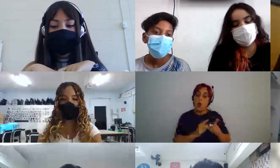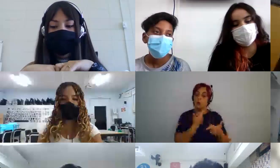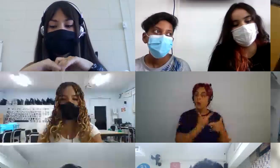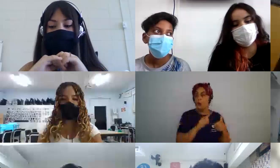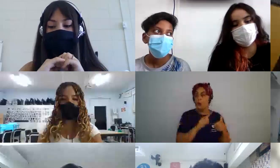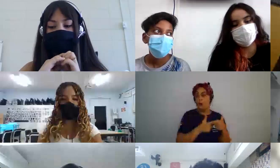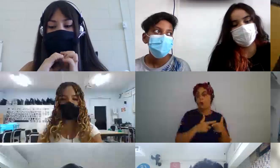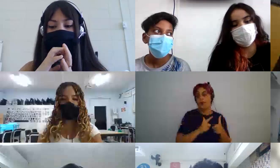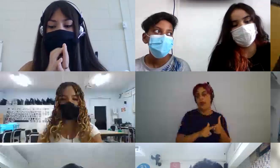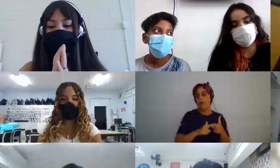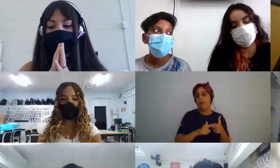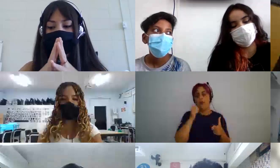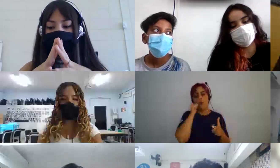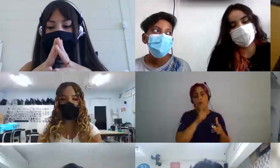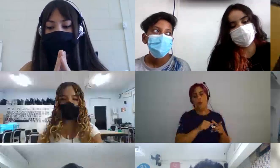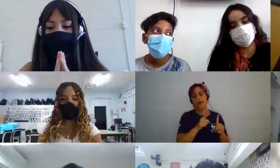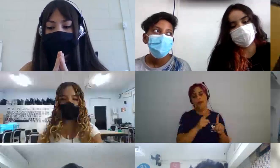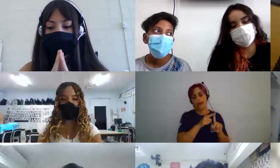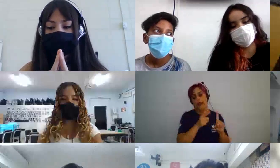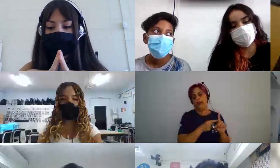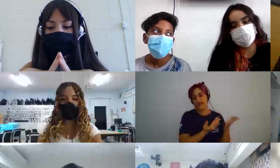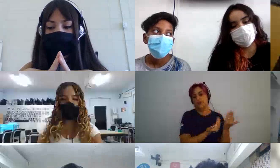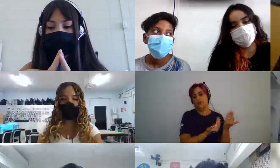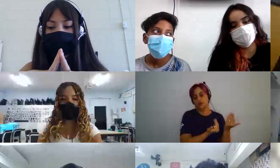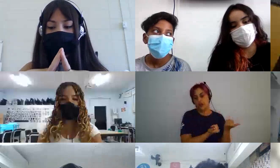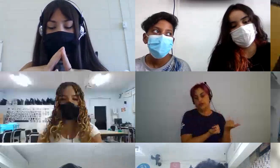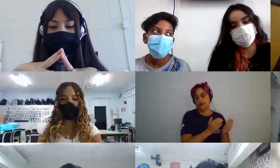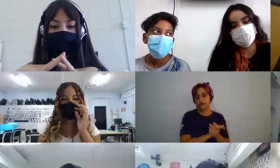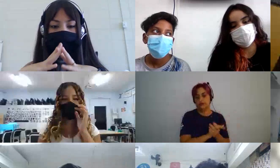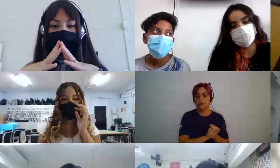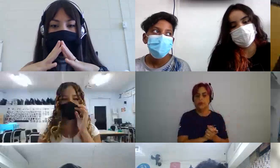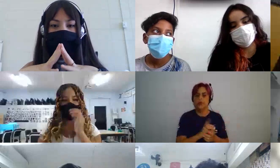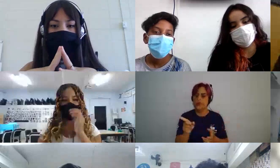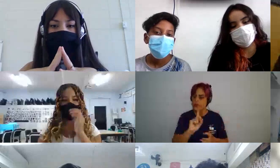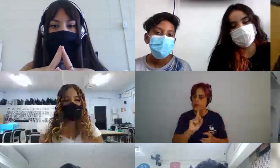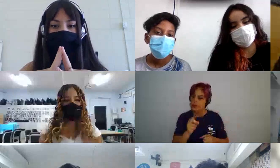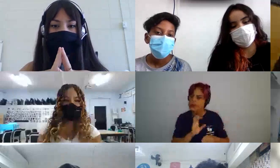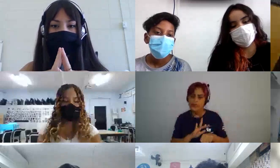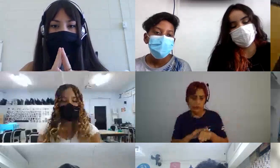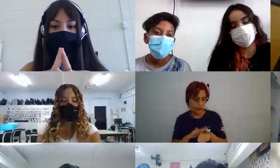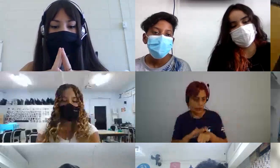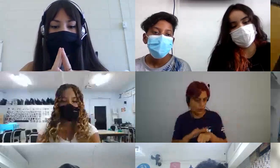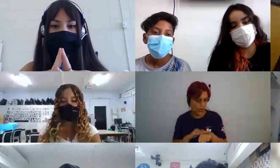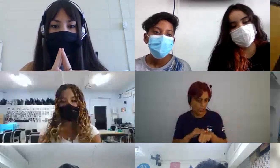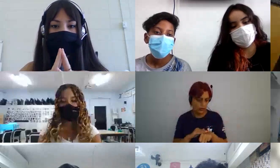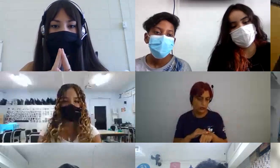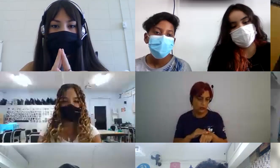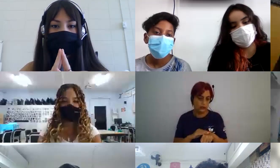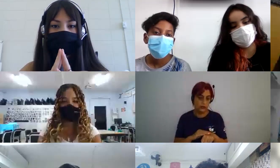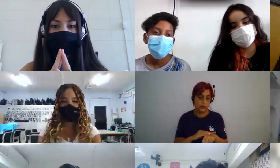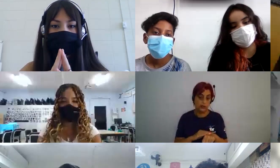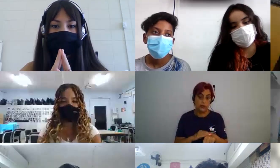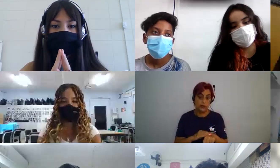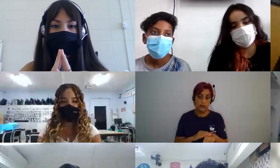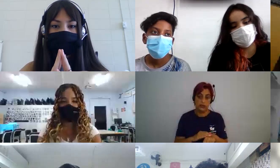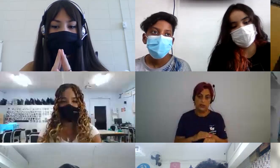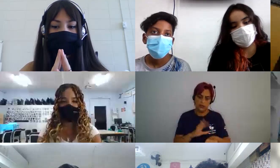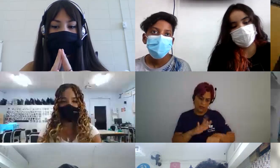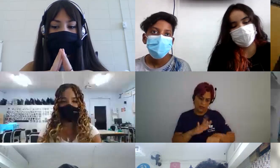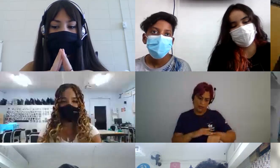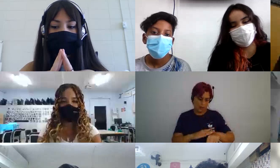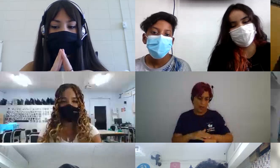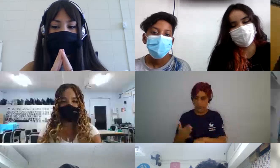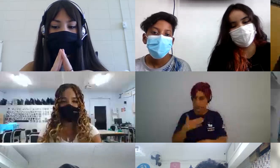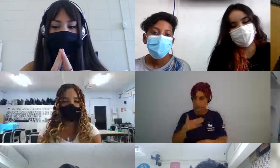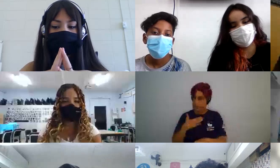Eu não vou falar de doenças, porque doenças vocês não veem. Quem vê doença sou eu, quando estou no meu consultório, e aí